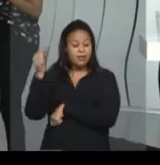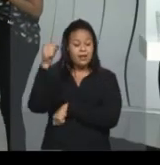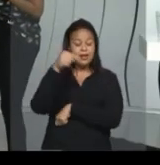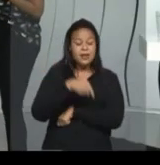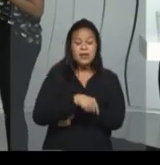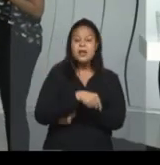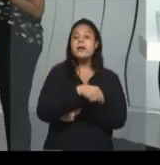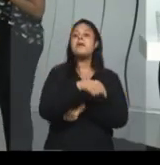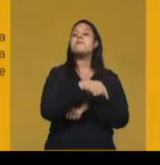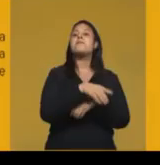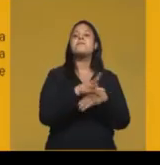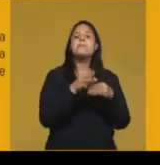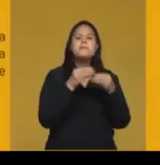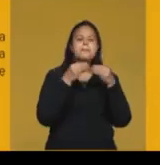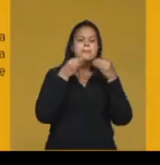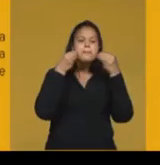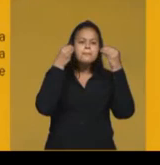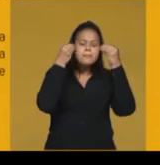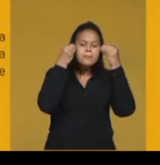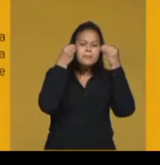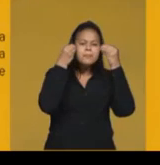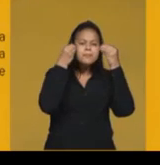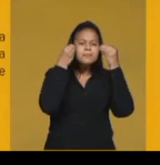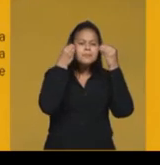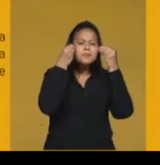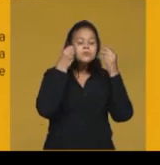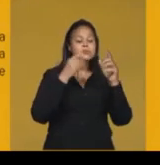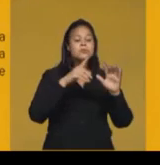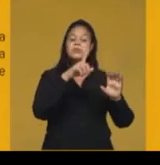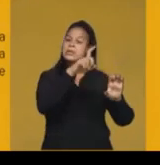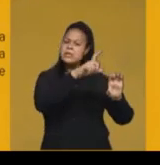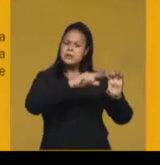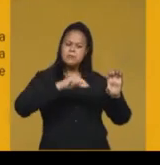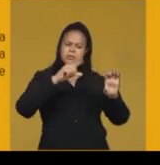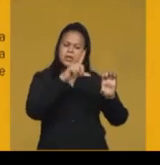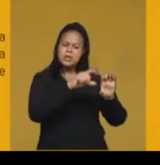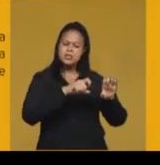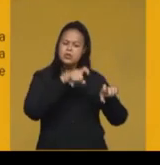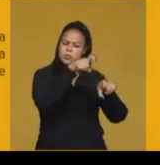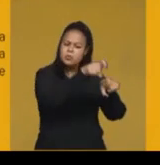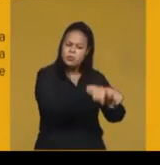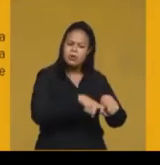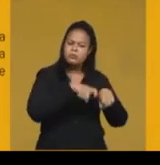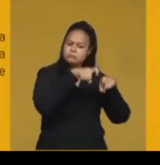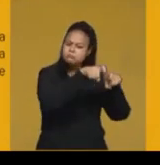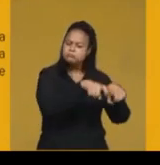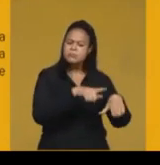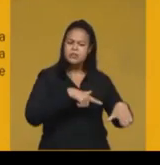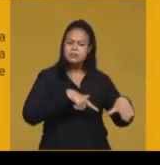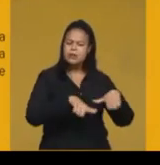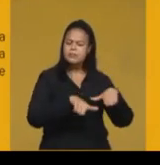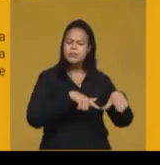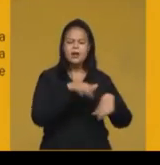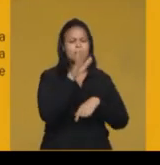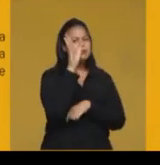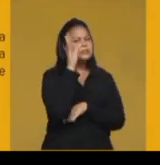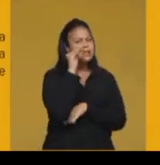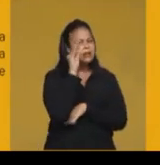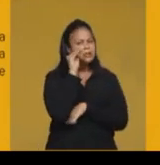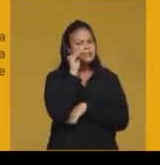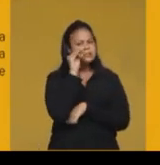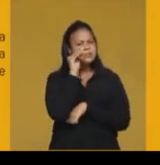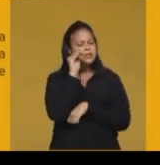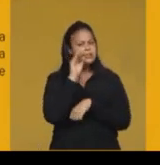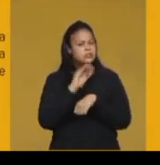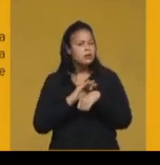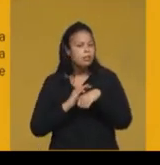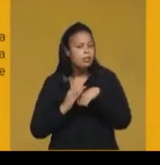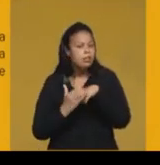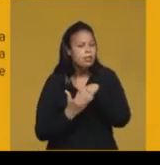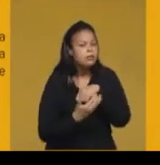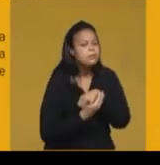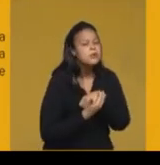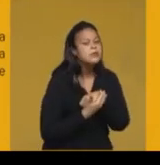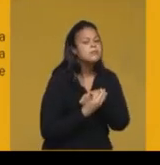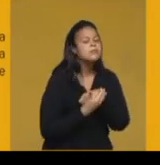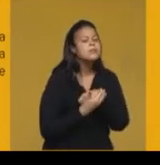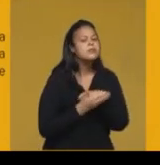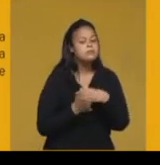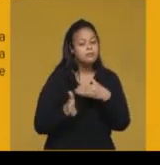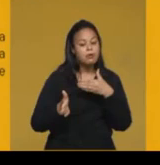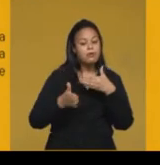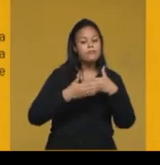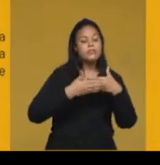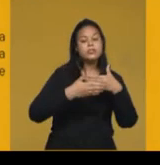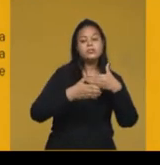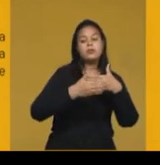como empreendedora na área de agropecuária. Um aspecto interessante dessa crise é que, com o fechamento